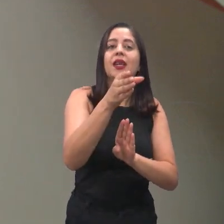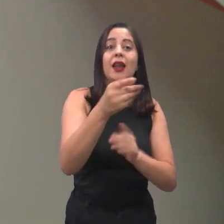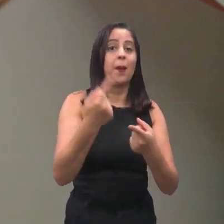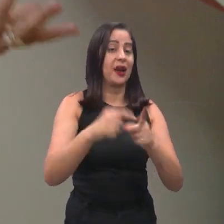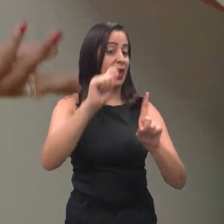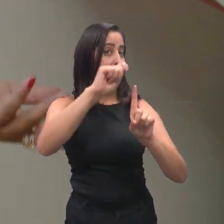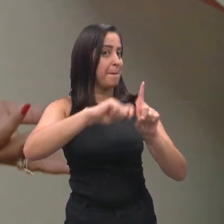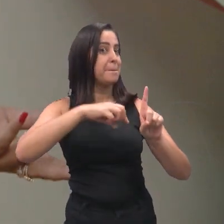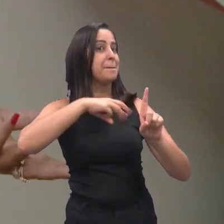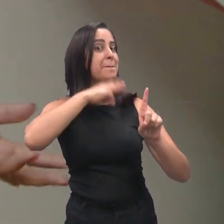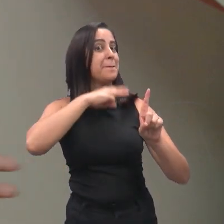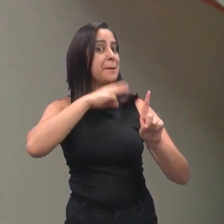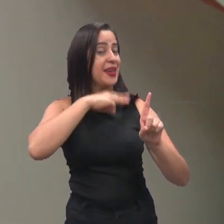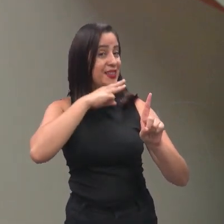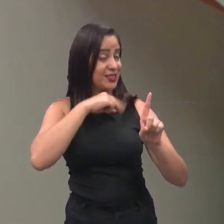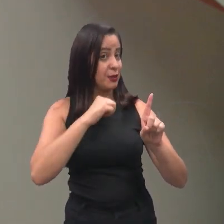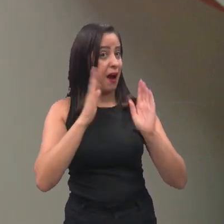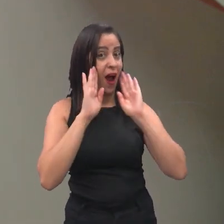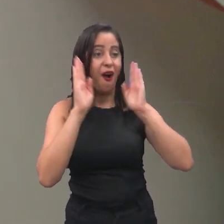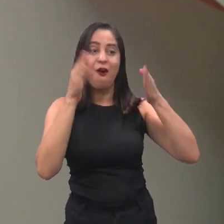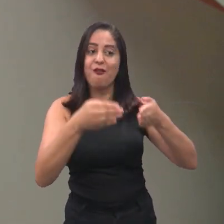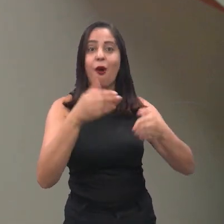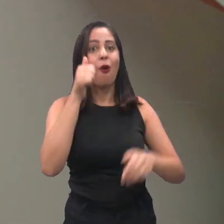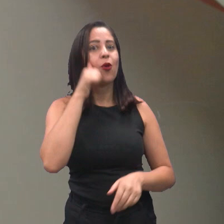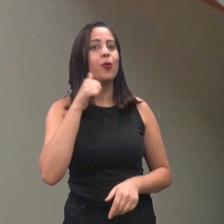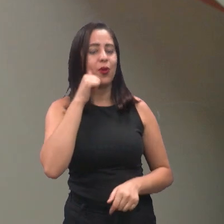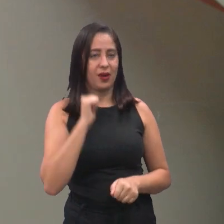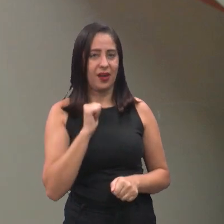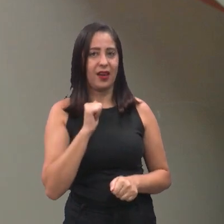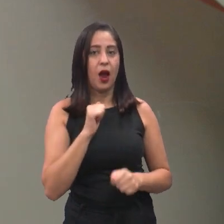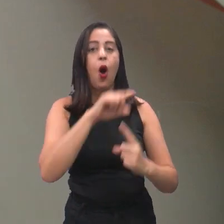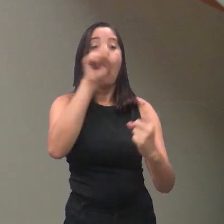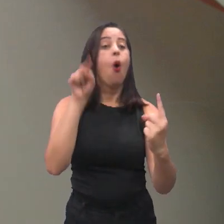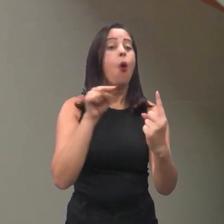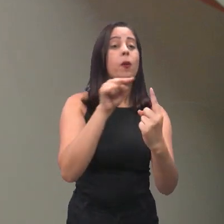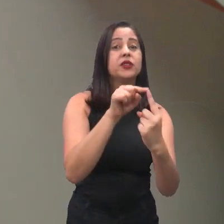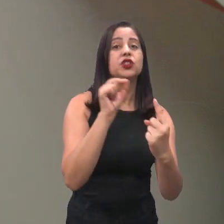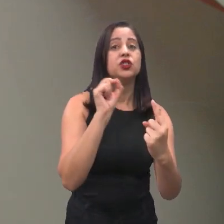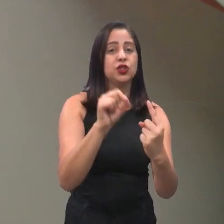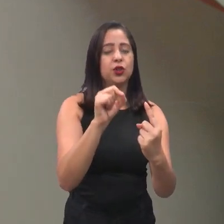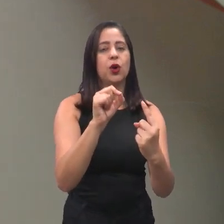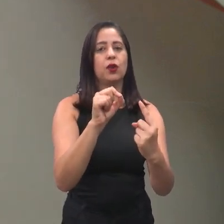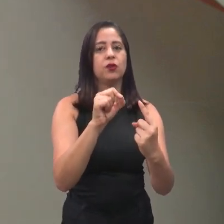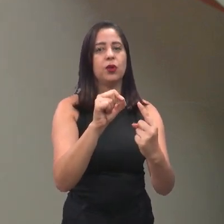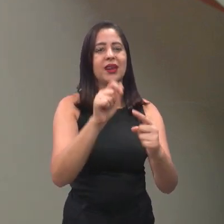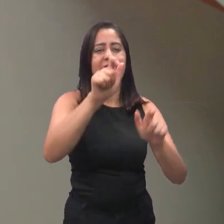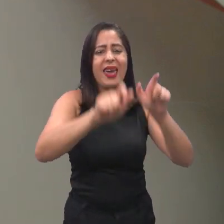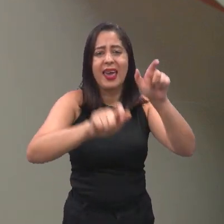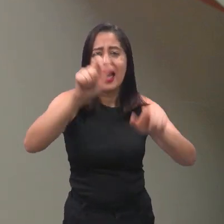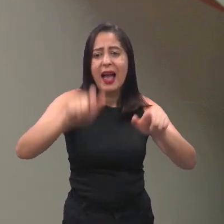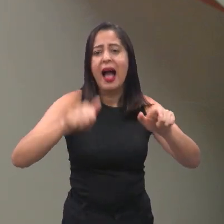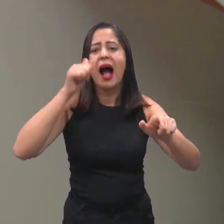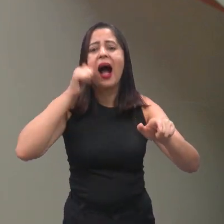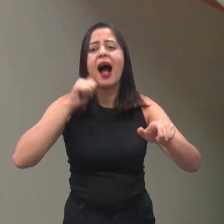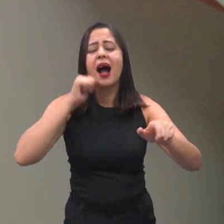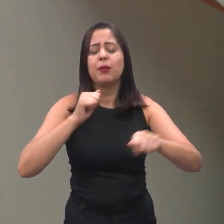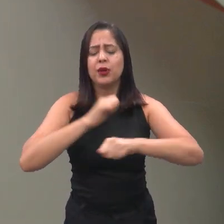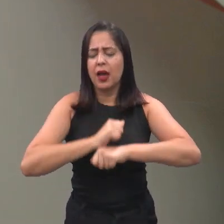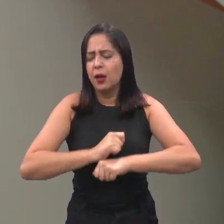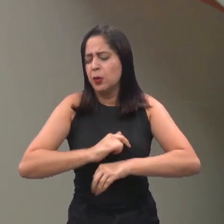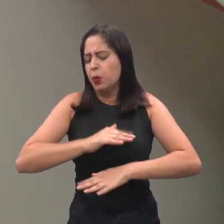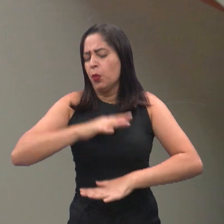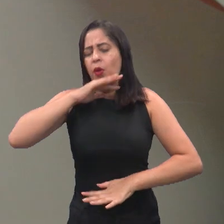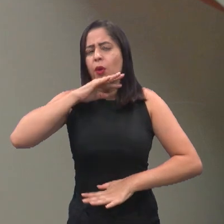mês voltado para as mulheres, né? Para que nenhuma mulher, ou que pelo menos a gente possa evitar esse tipo de esgotamento mental, né? Muitas